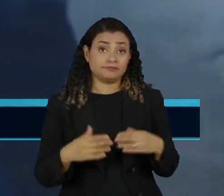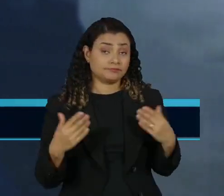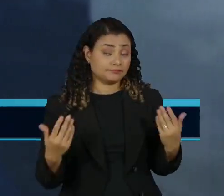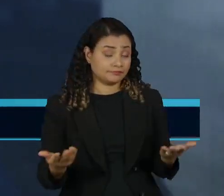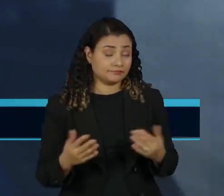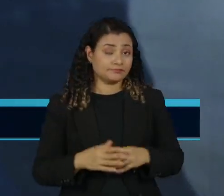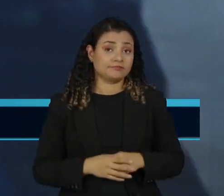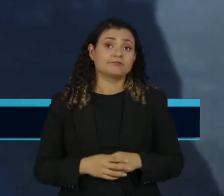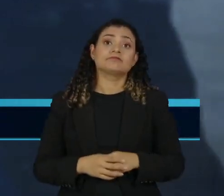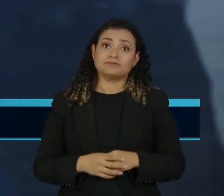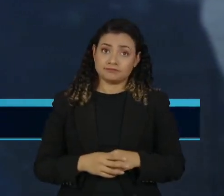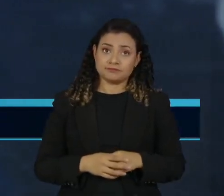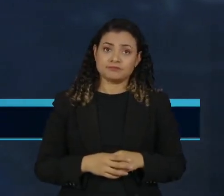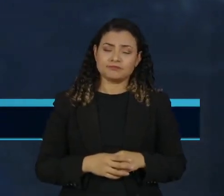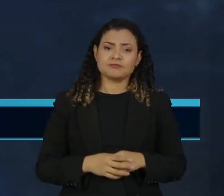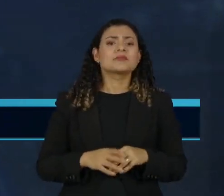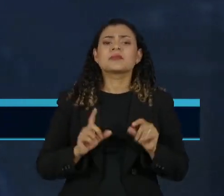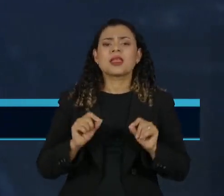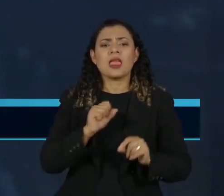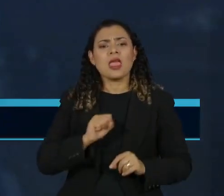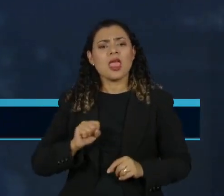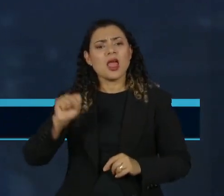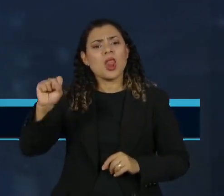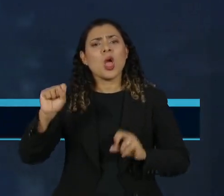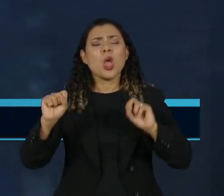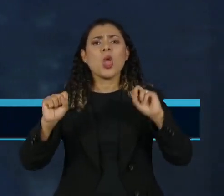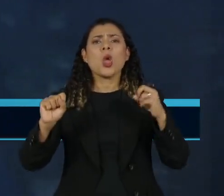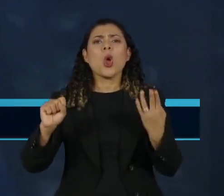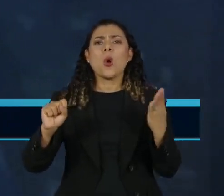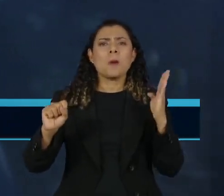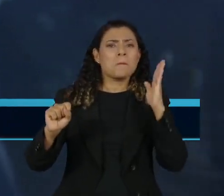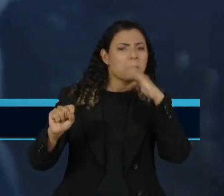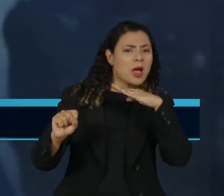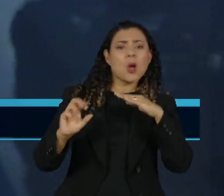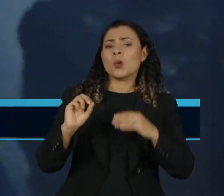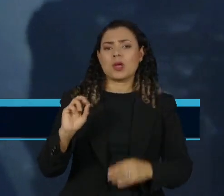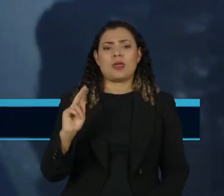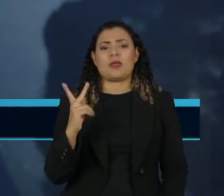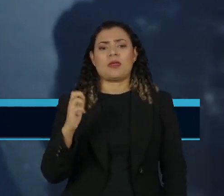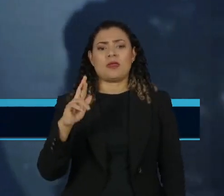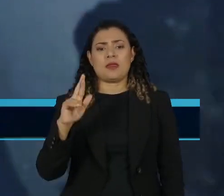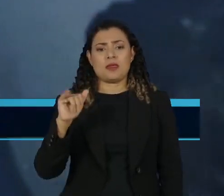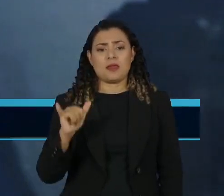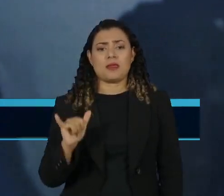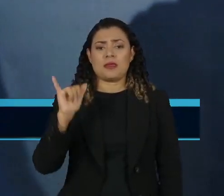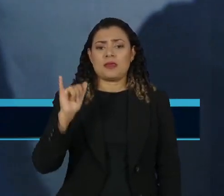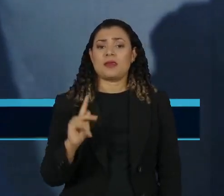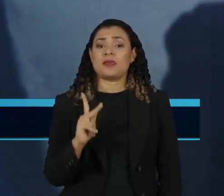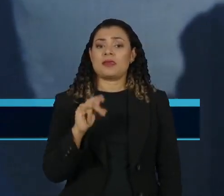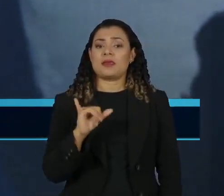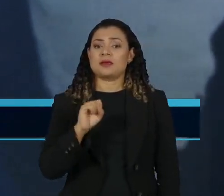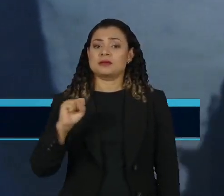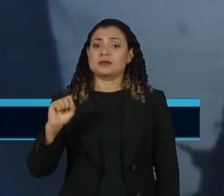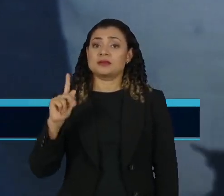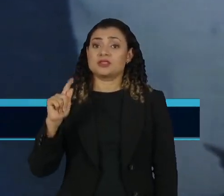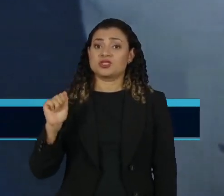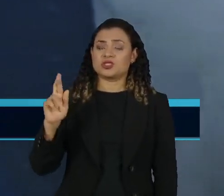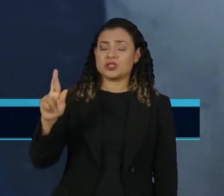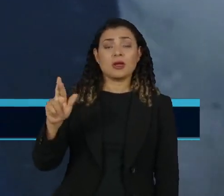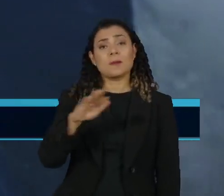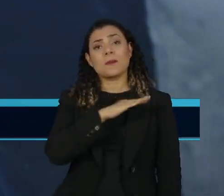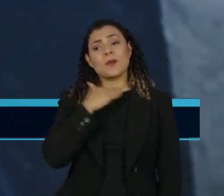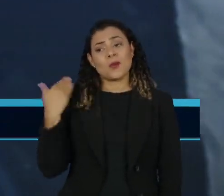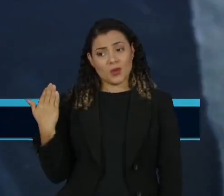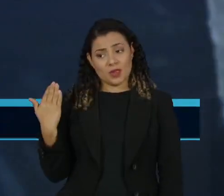Henry Kissinger, herói ou vilão? O diplomata americano mais importante do século XX morreu aos 100